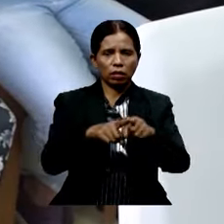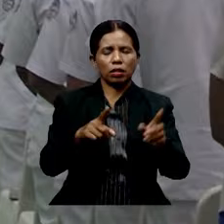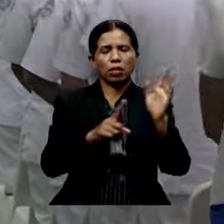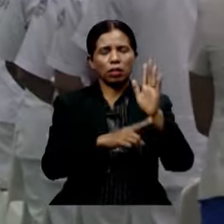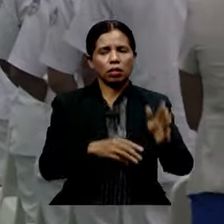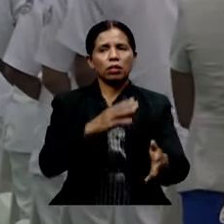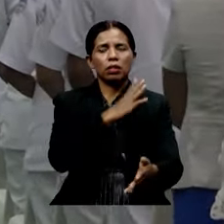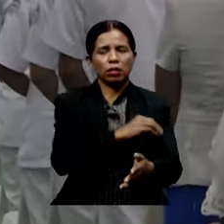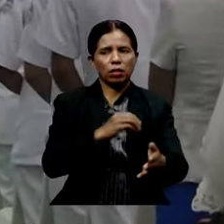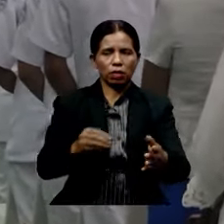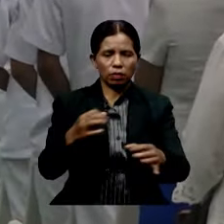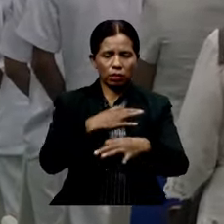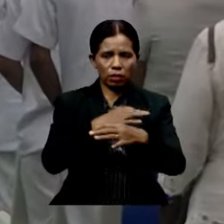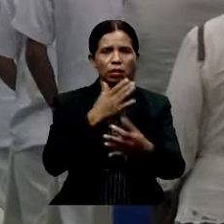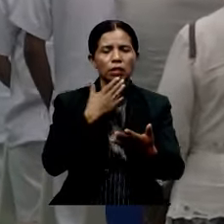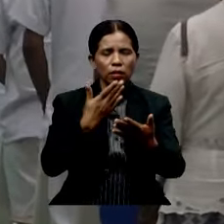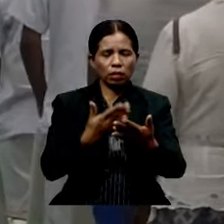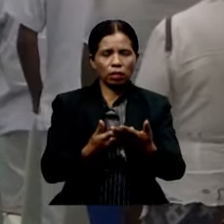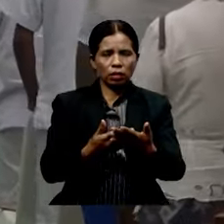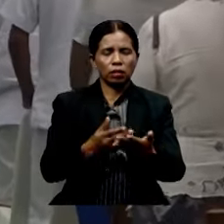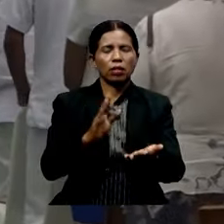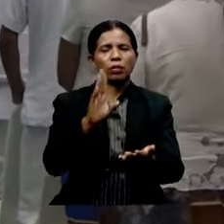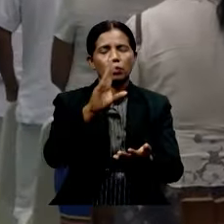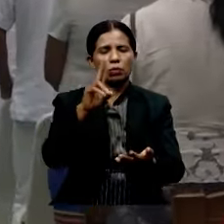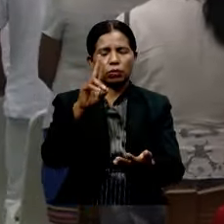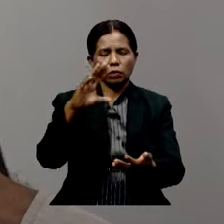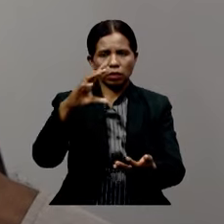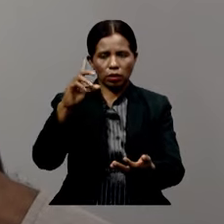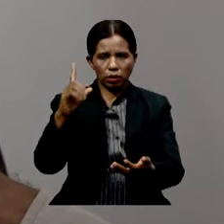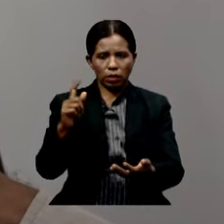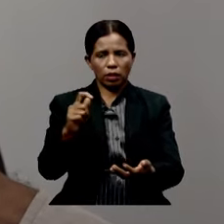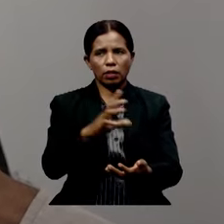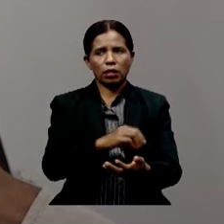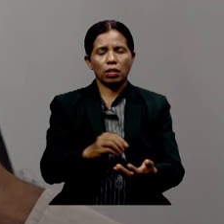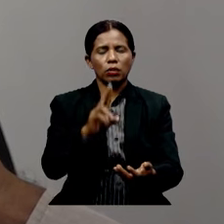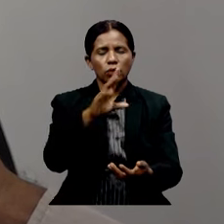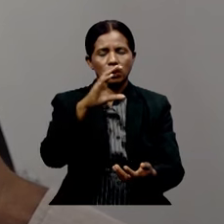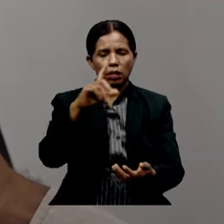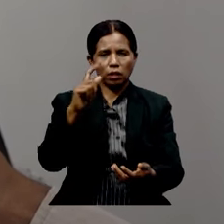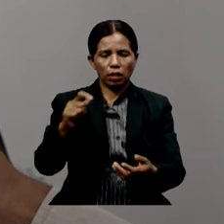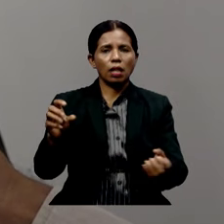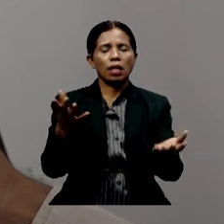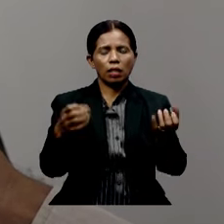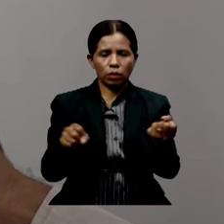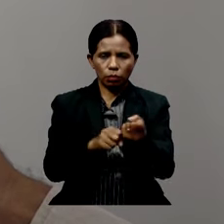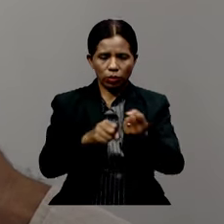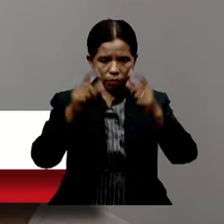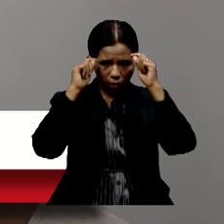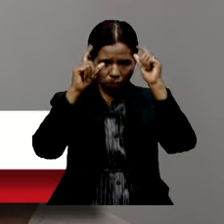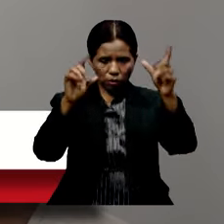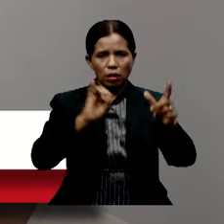Bukai Ida, a tubele hadia dia cliutan, qualidade UCT nian. UCT akar contribui, ba Timor. Hawa